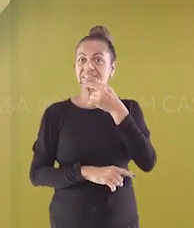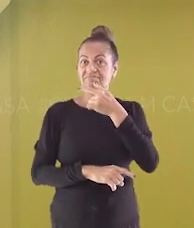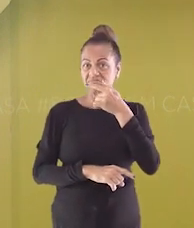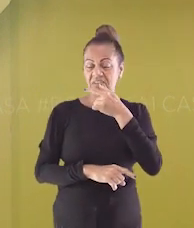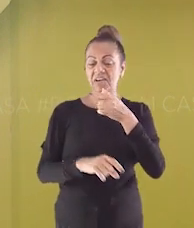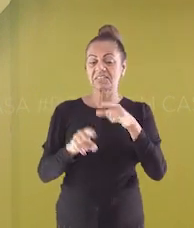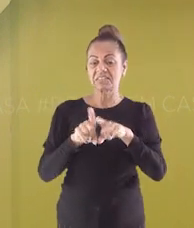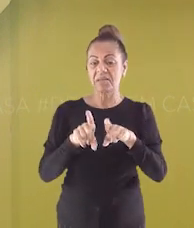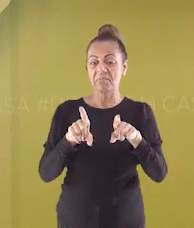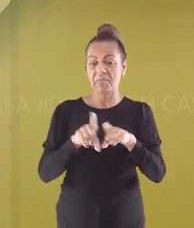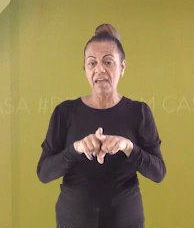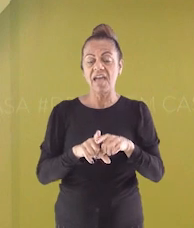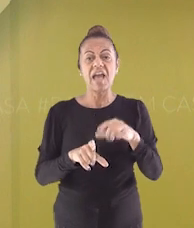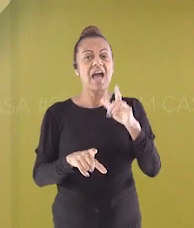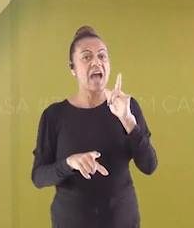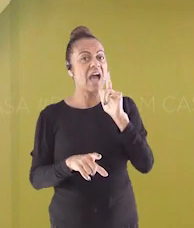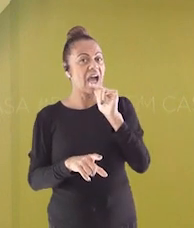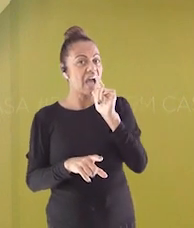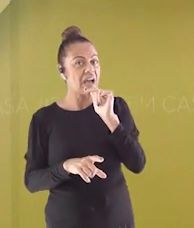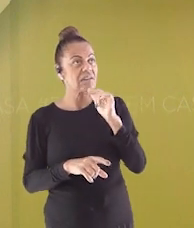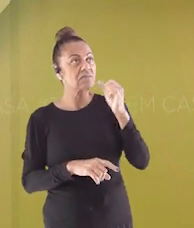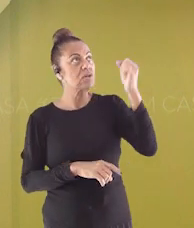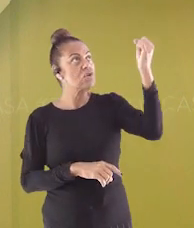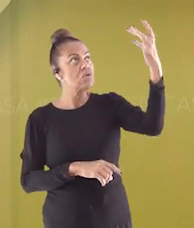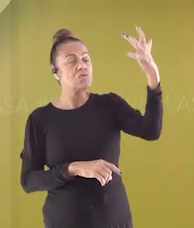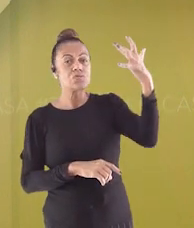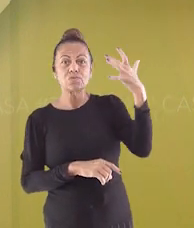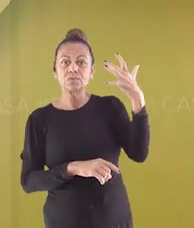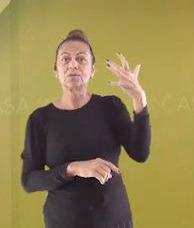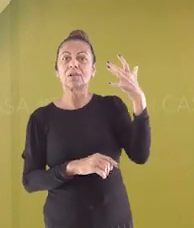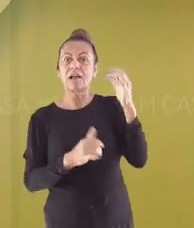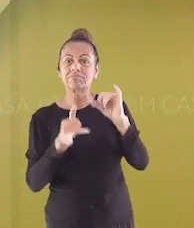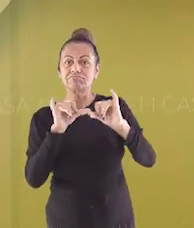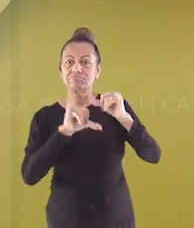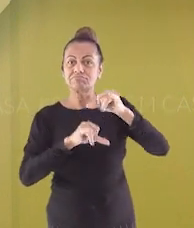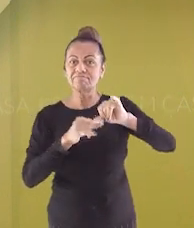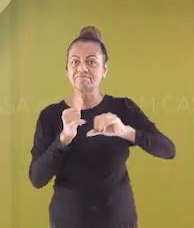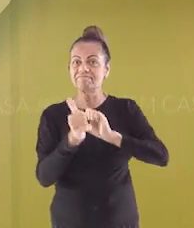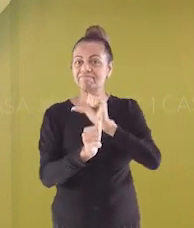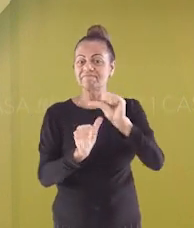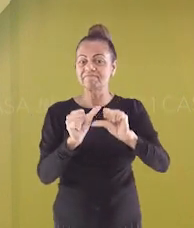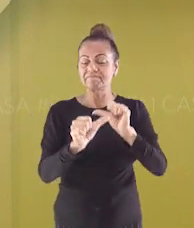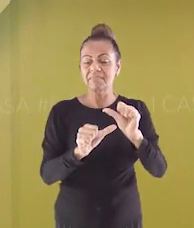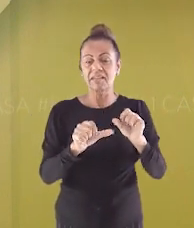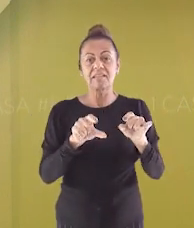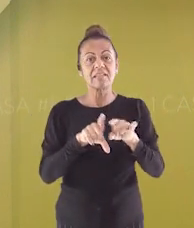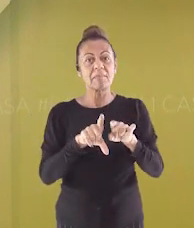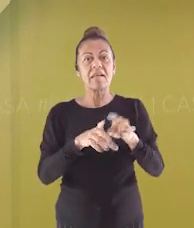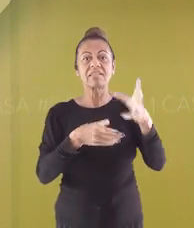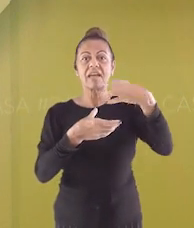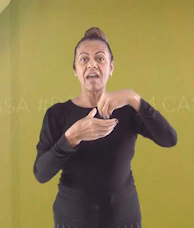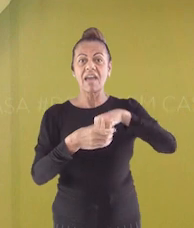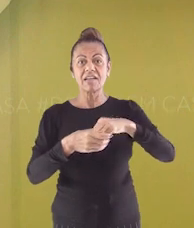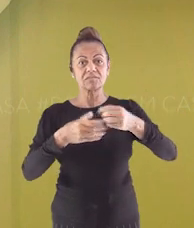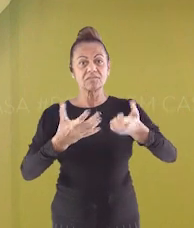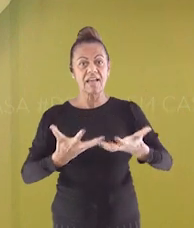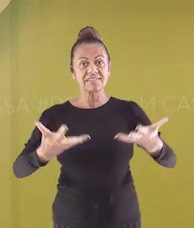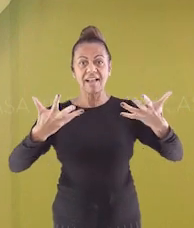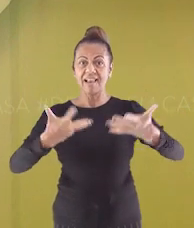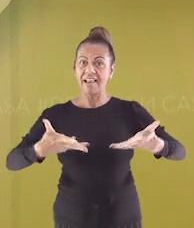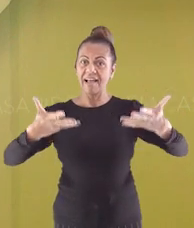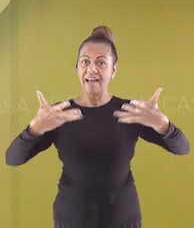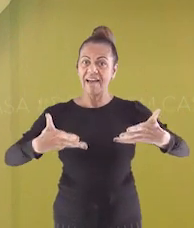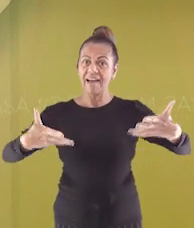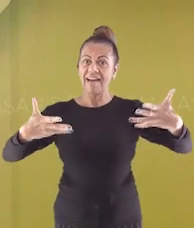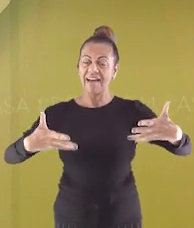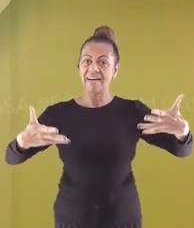e a luz solar. Essa reação é responsável por boa parte dos ingredientes da nossa salada e